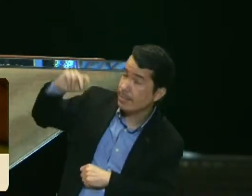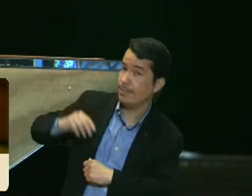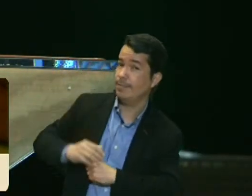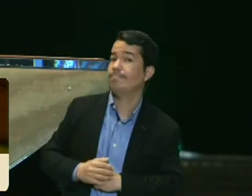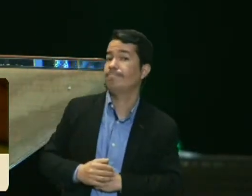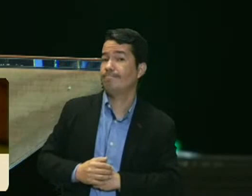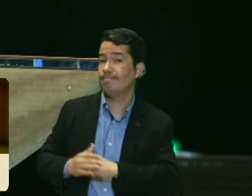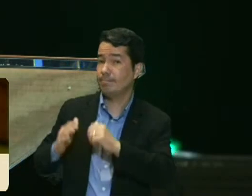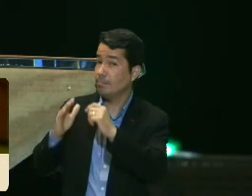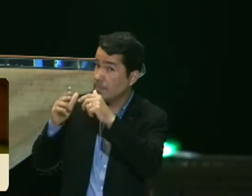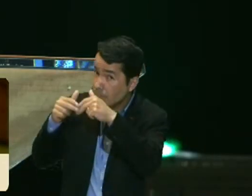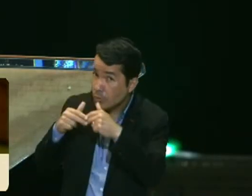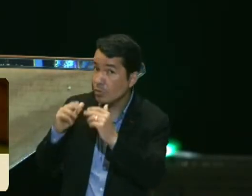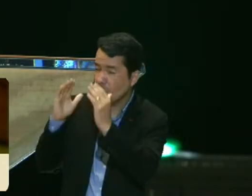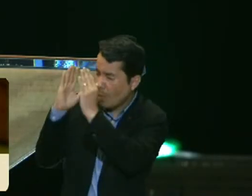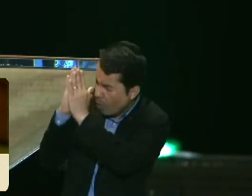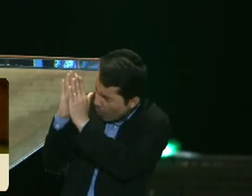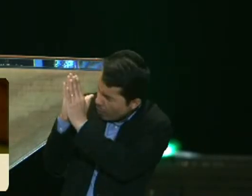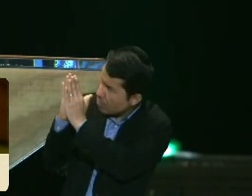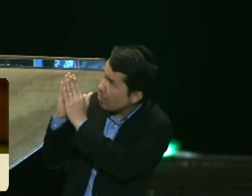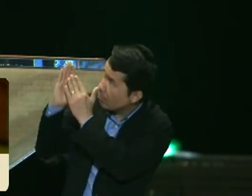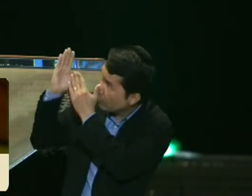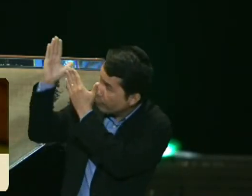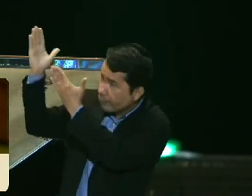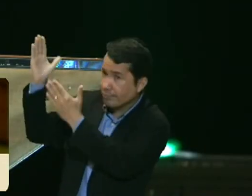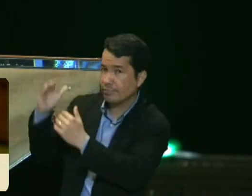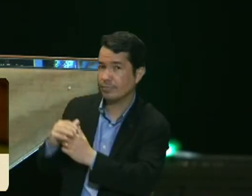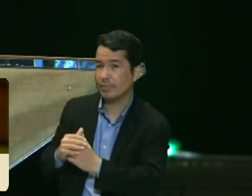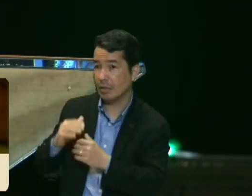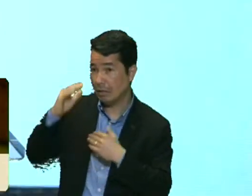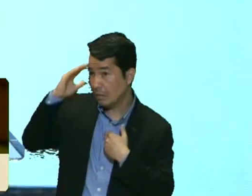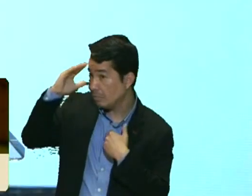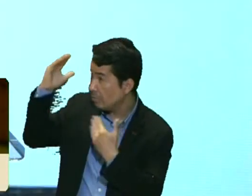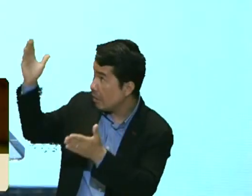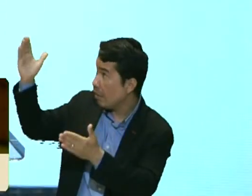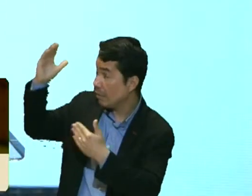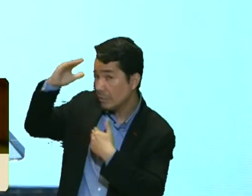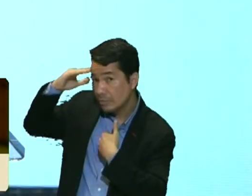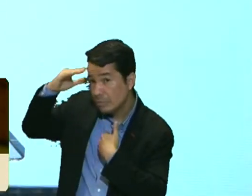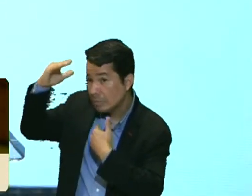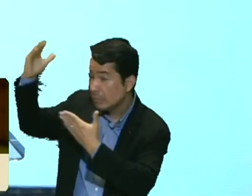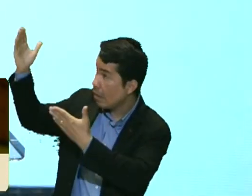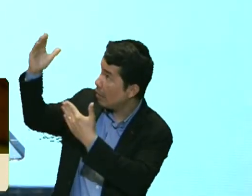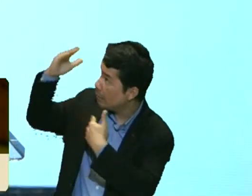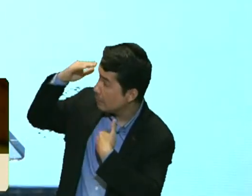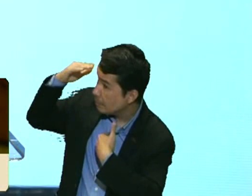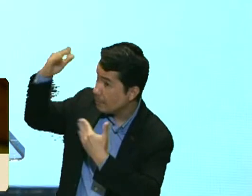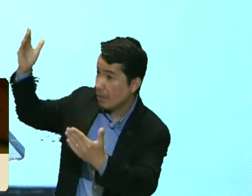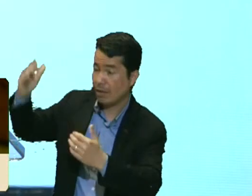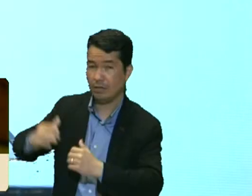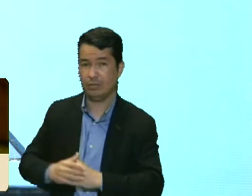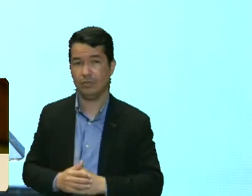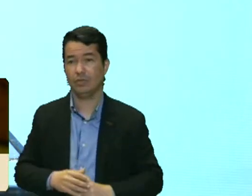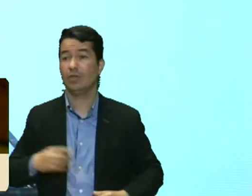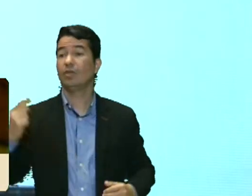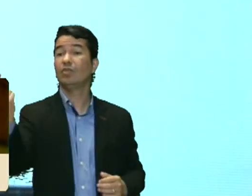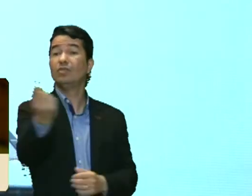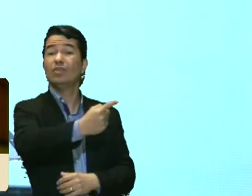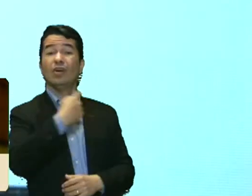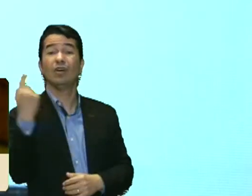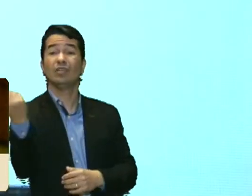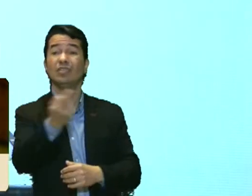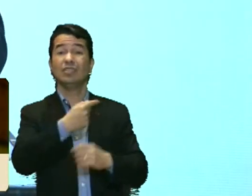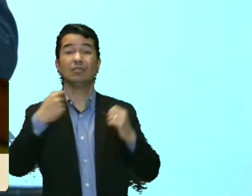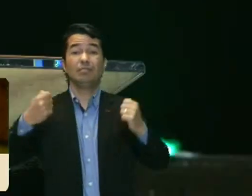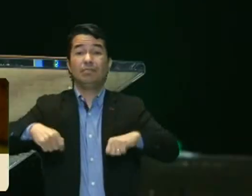Ser grato em tempos difíceis é na ansiedade, entregar-se ainda mais em oração.